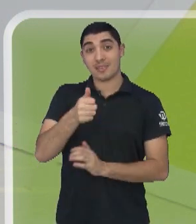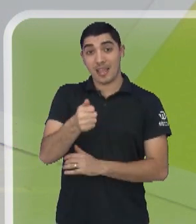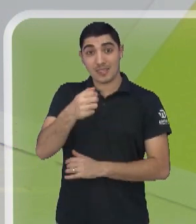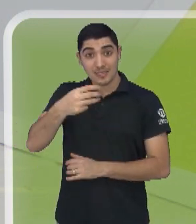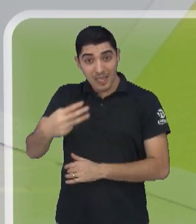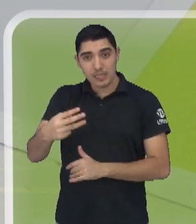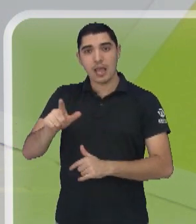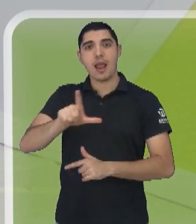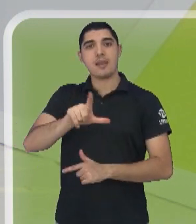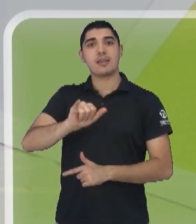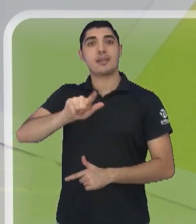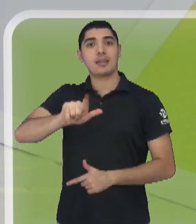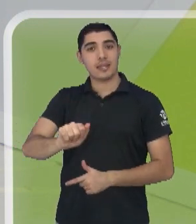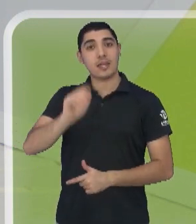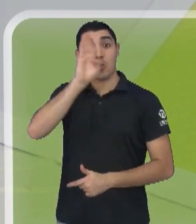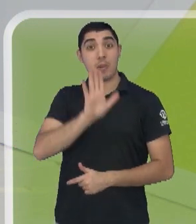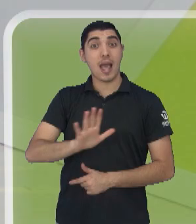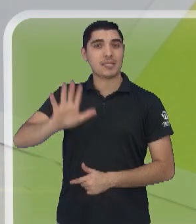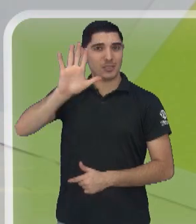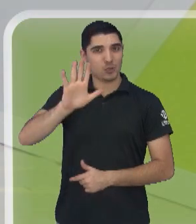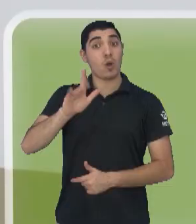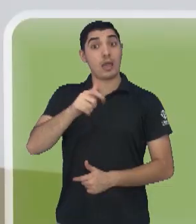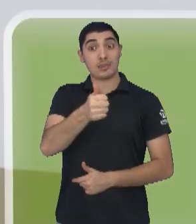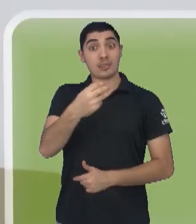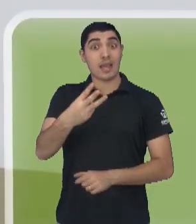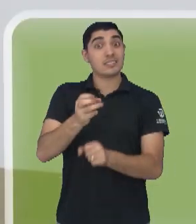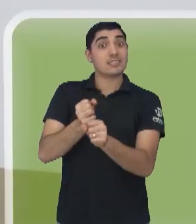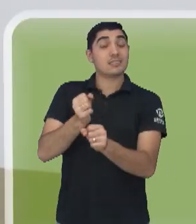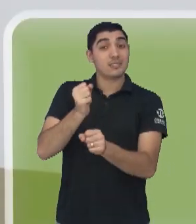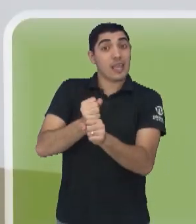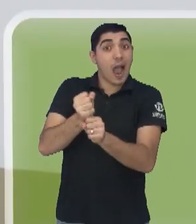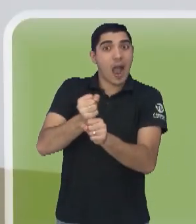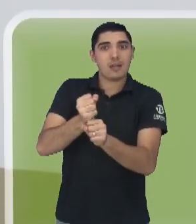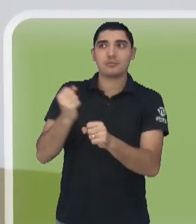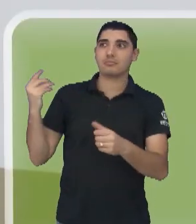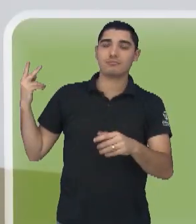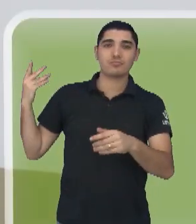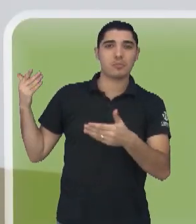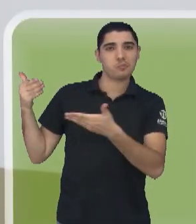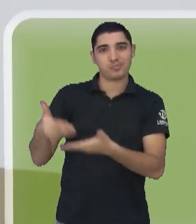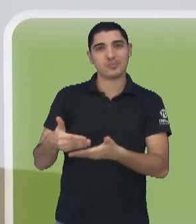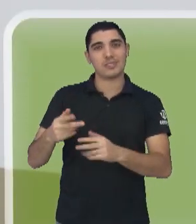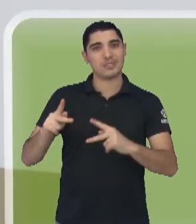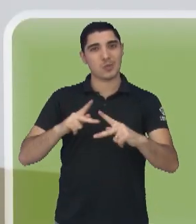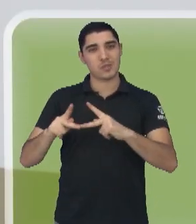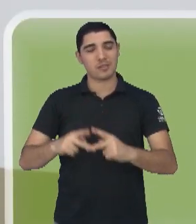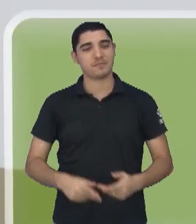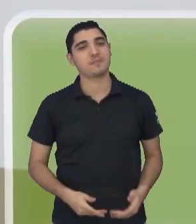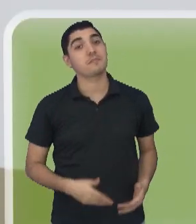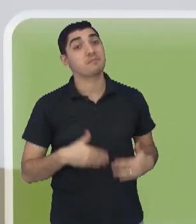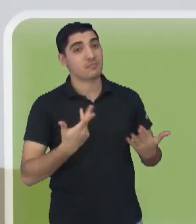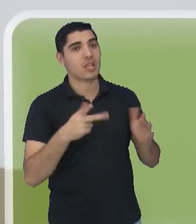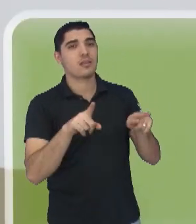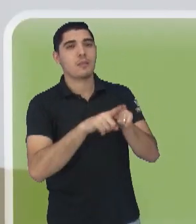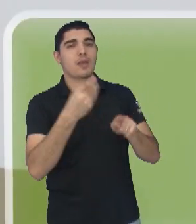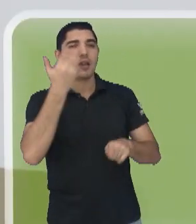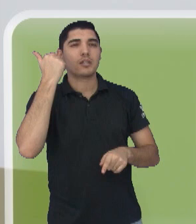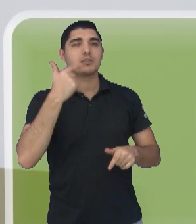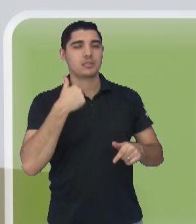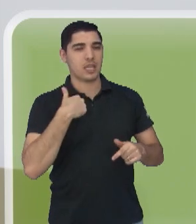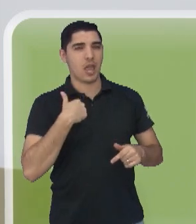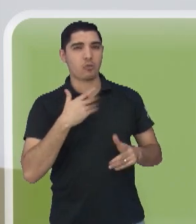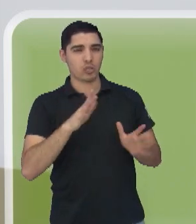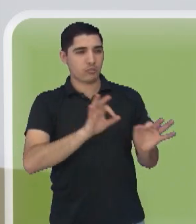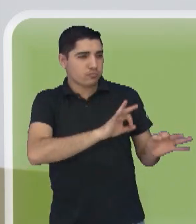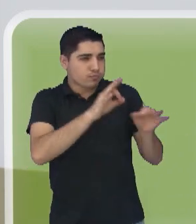na Liga Nacional em sua história, hein, Brunão? É, mas um compromisso importante. Aí, o ano passado a gente até foi cobrir o jogo que o São José foi eliminado contra o